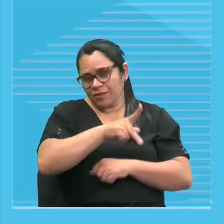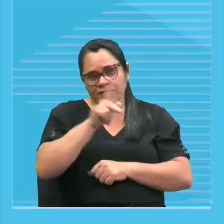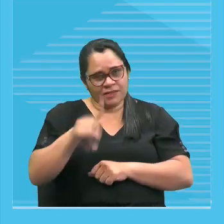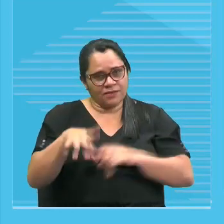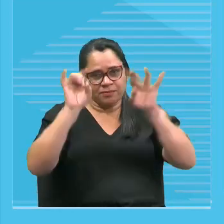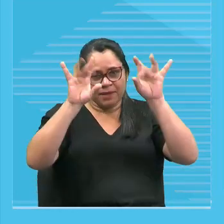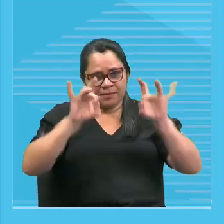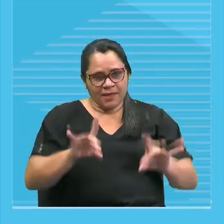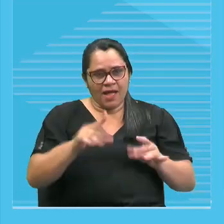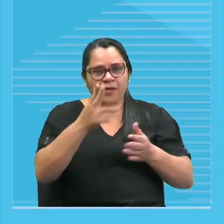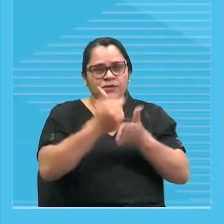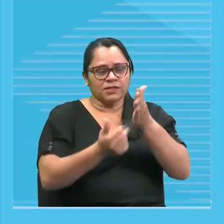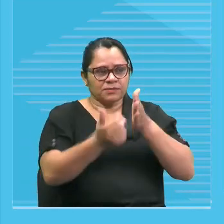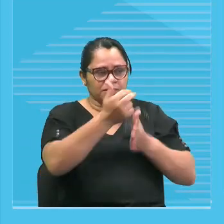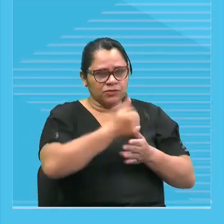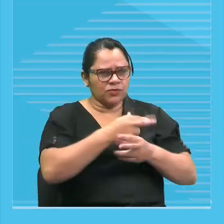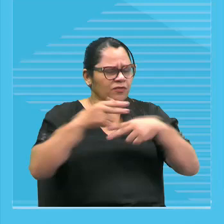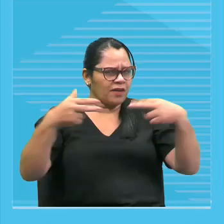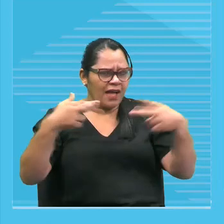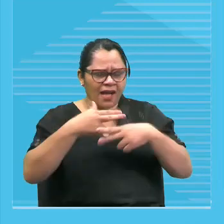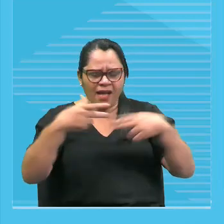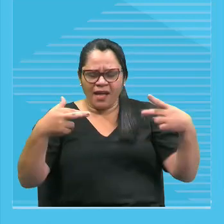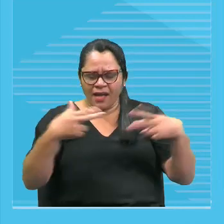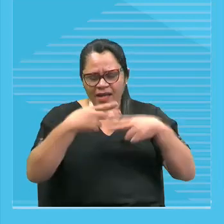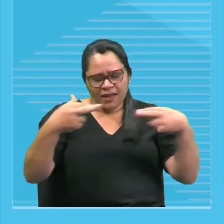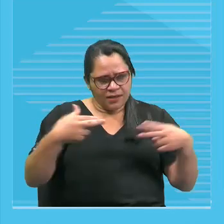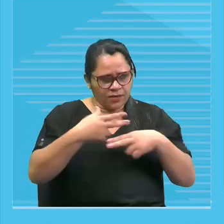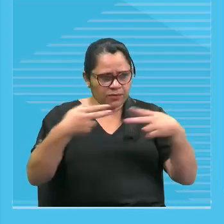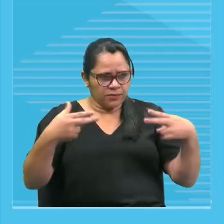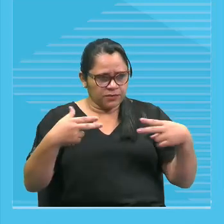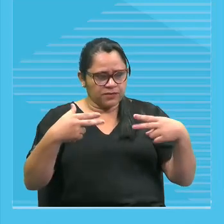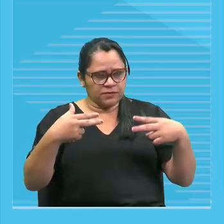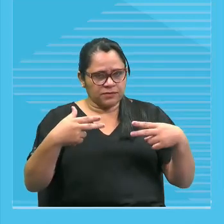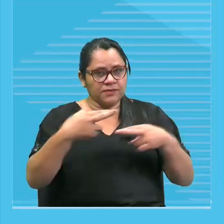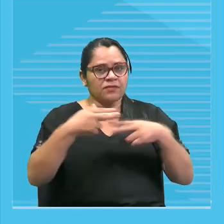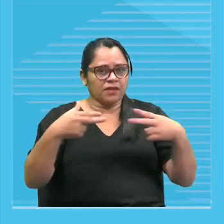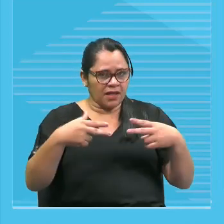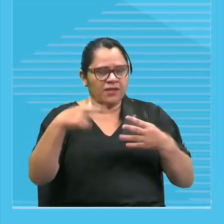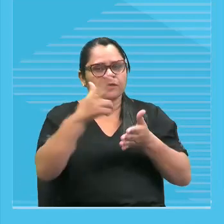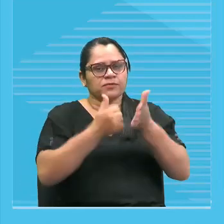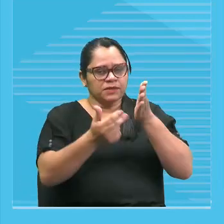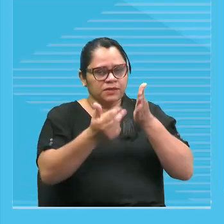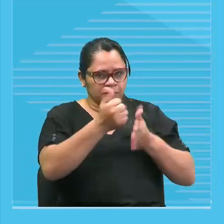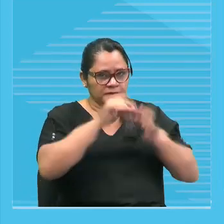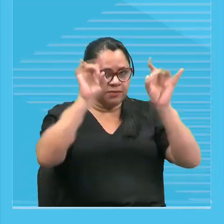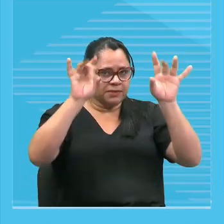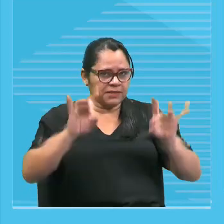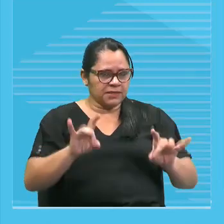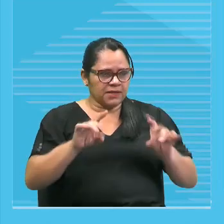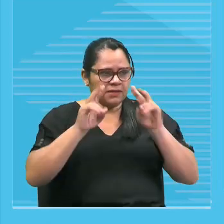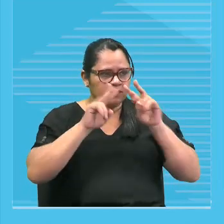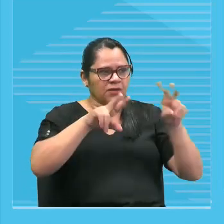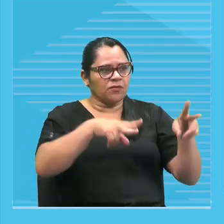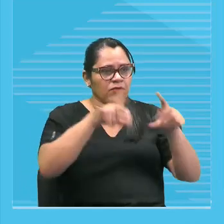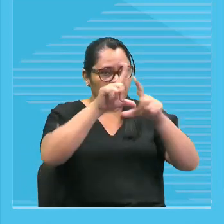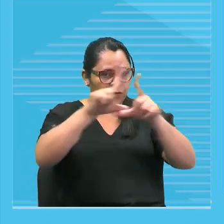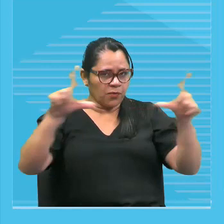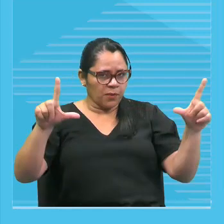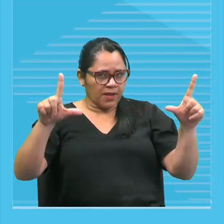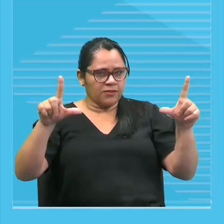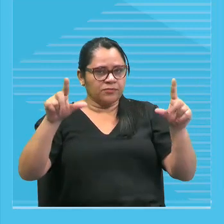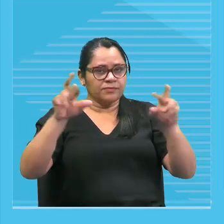Goia Salvador Dali Pablo Picasso por aí vai não foi pintada por